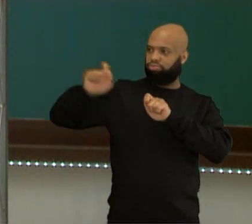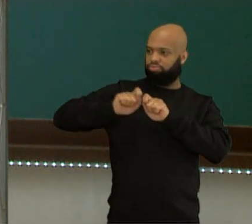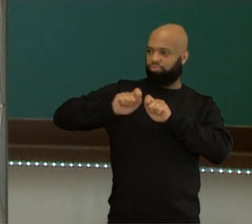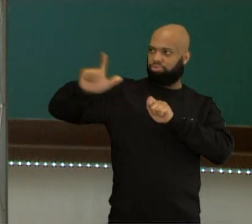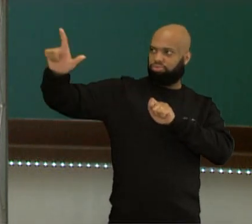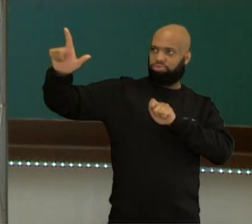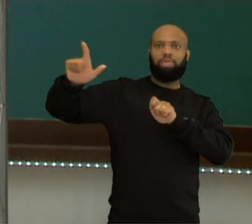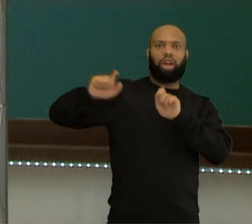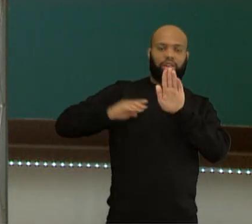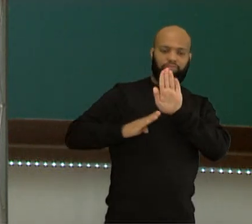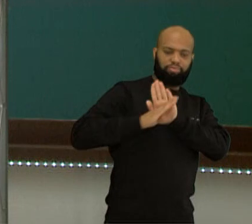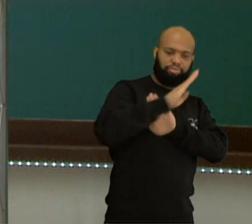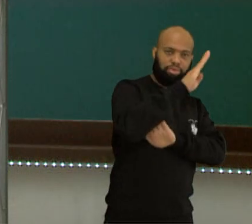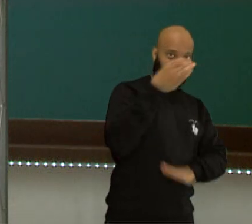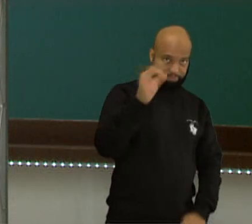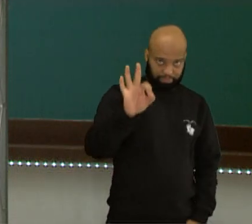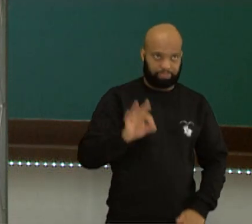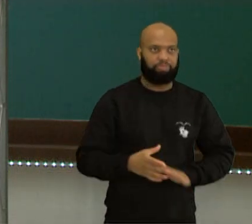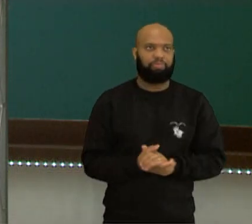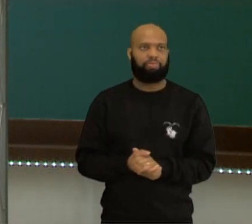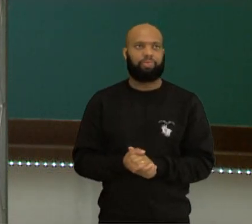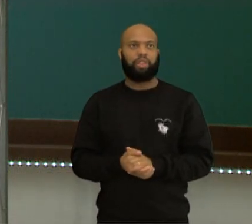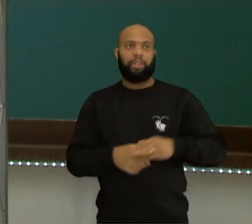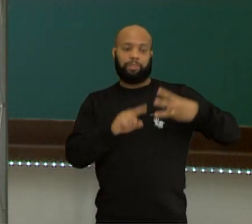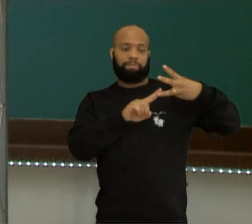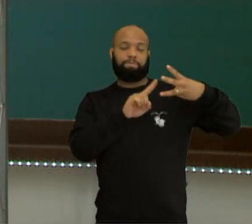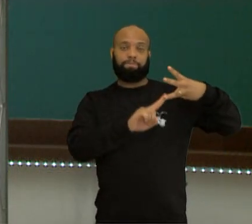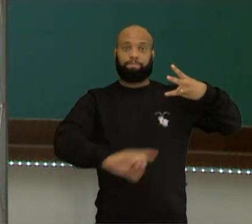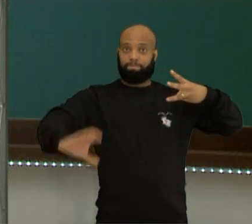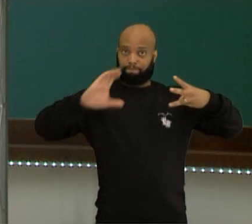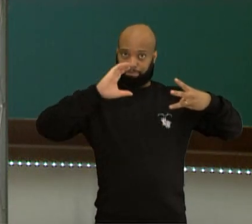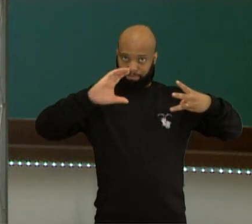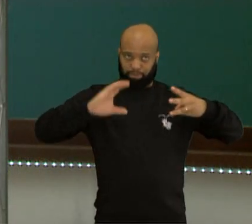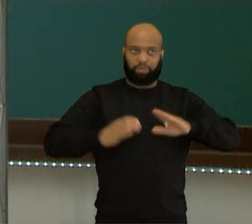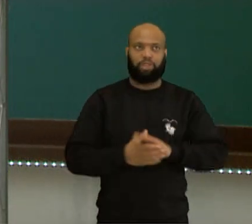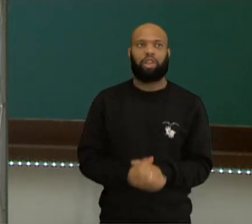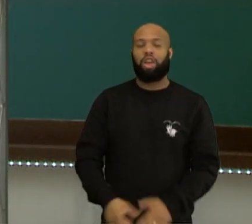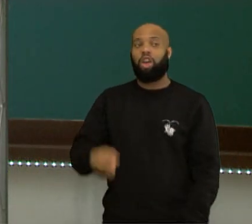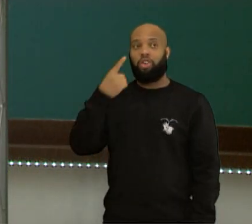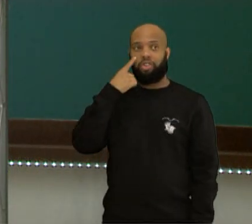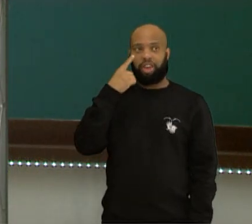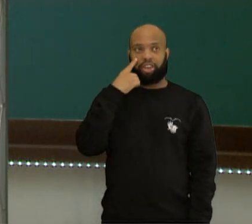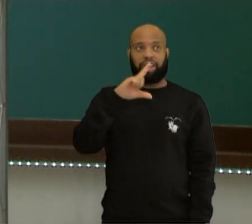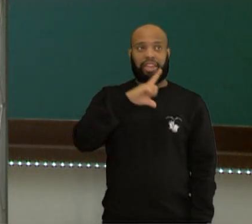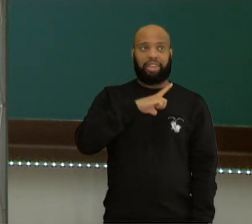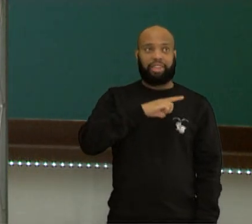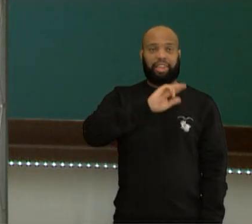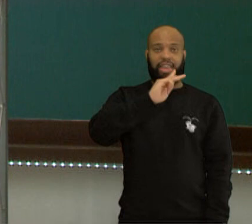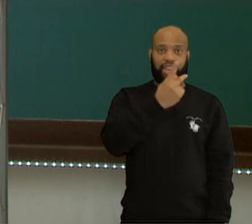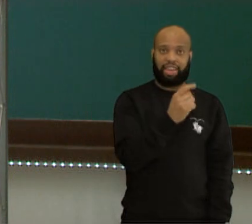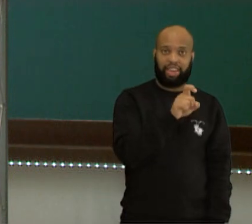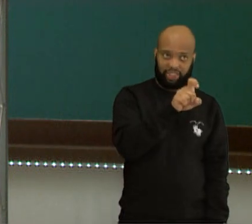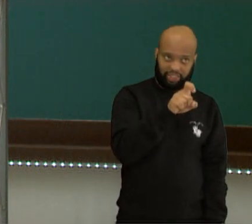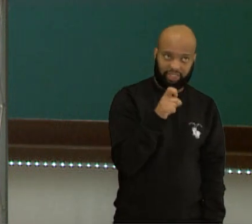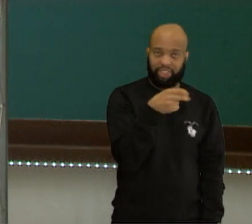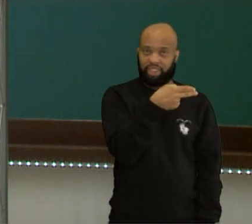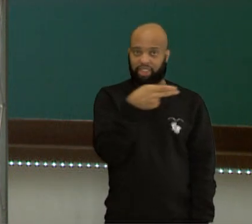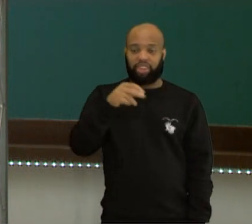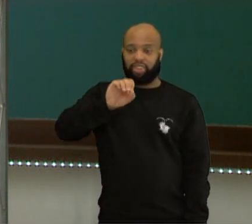crescer. Beleza, galera? Então, aí nós temos também a letra C aqui, que é o h de x, que